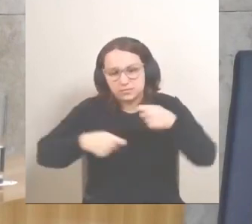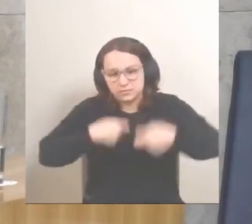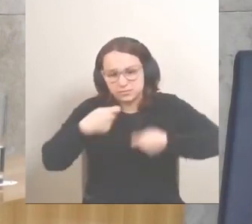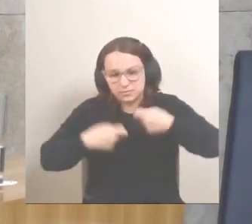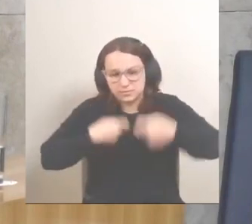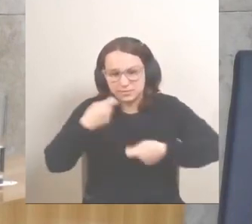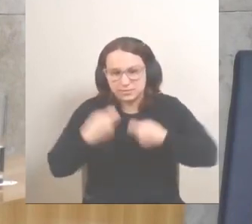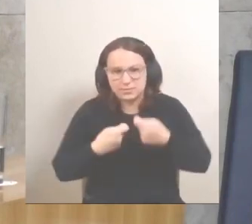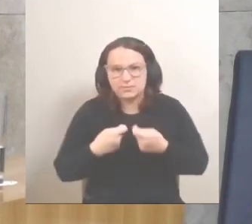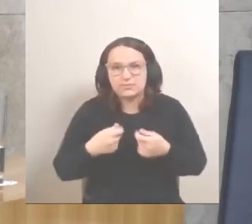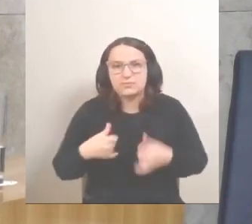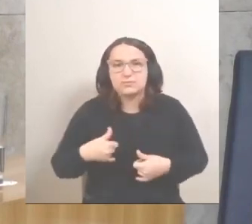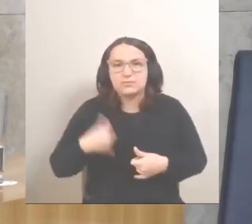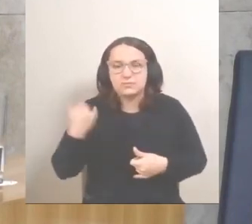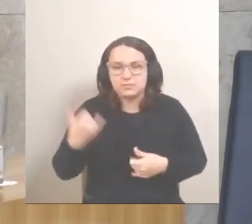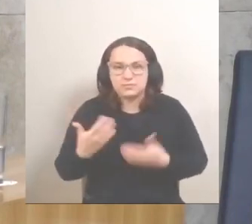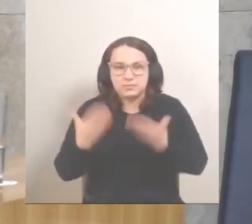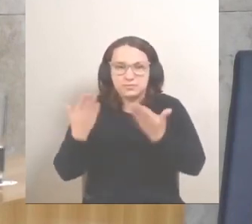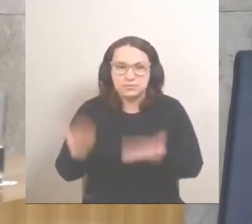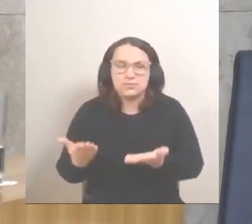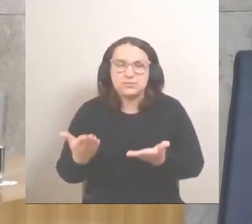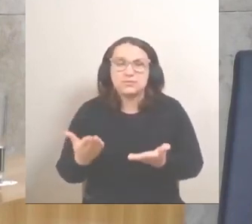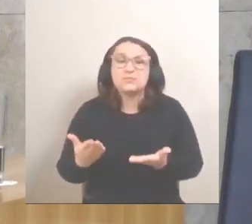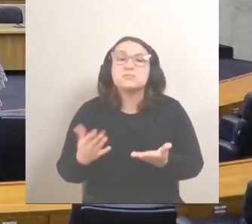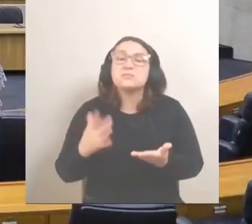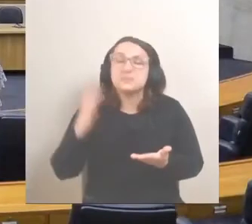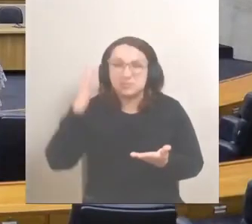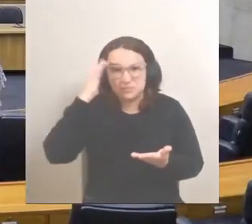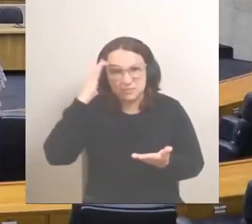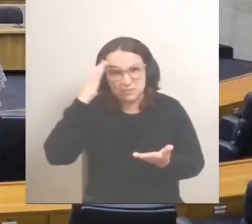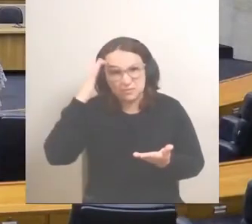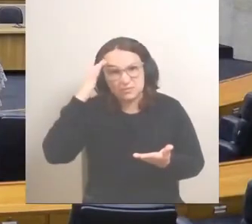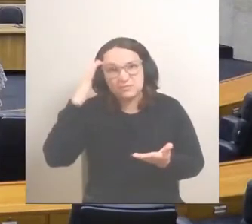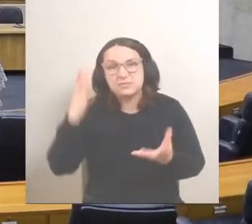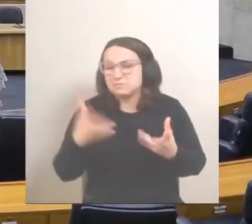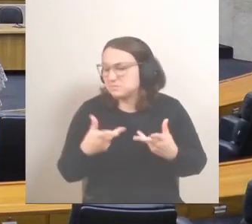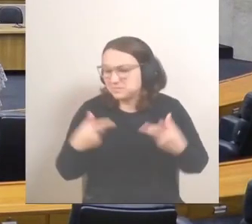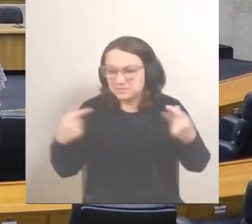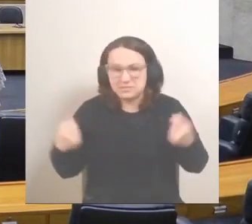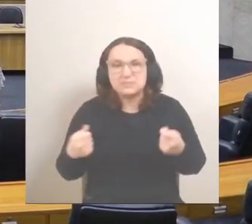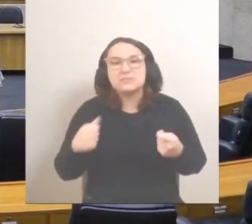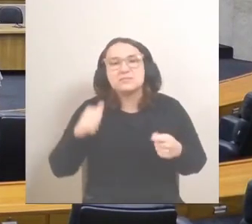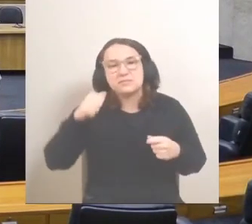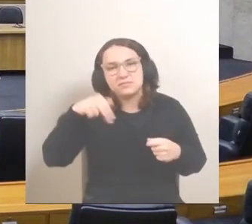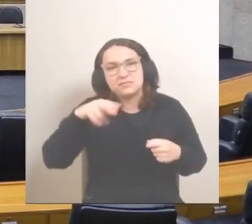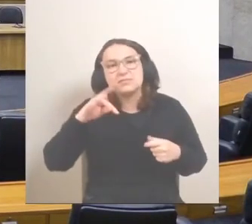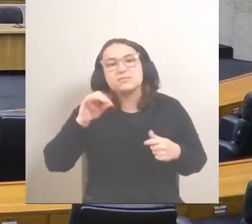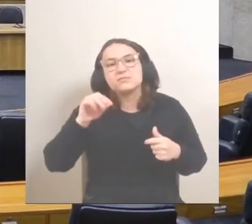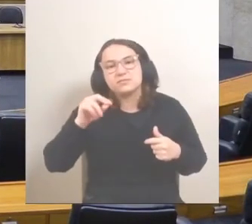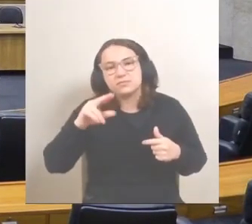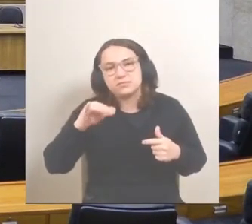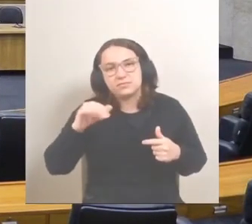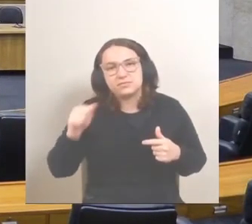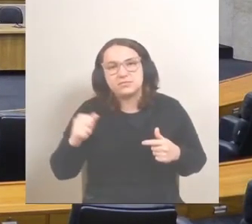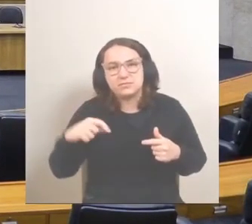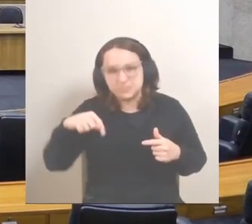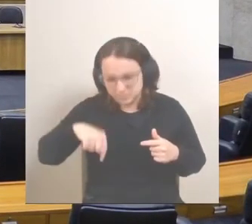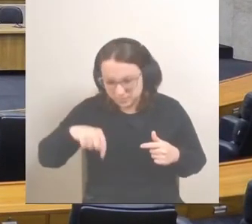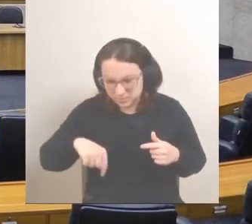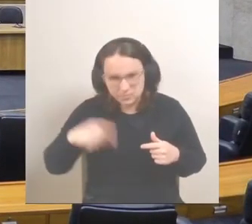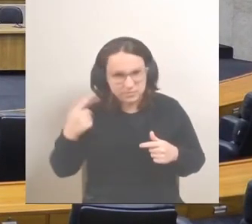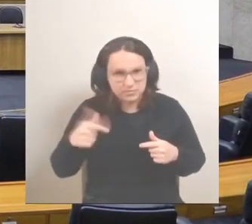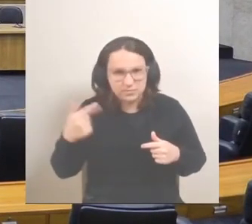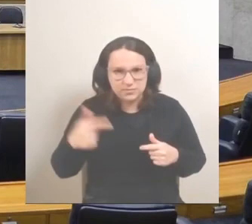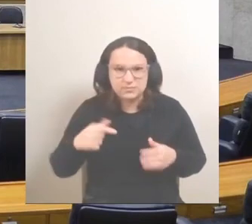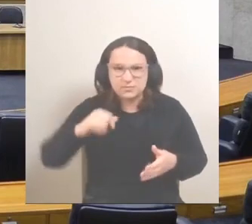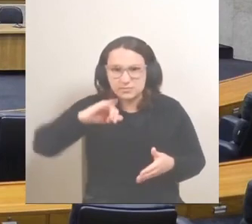também do aniversário do bairro. Ai, eu acho isso incrível, viu, seu Antônio? E a gente aqui sem bolo. Aproveitem